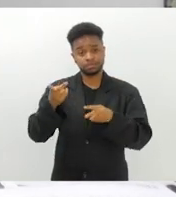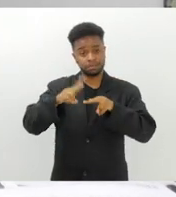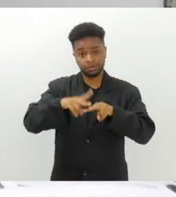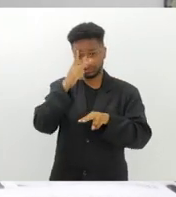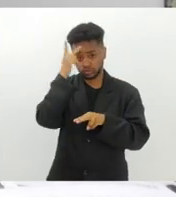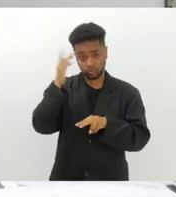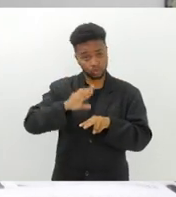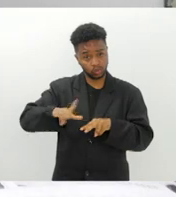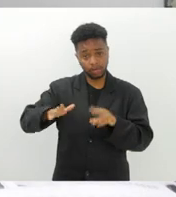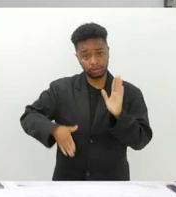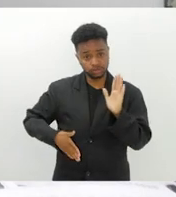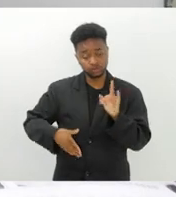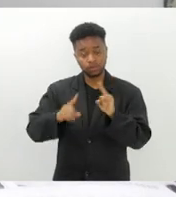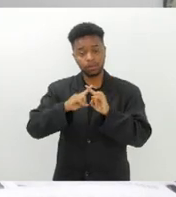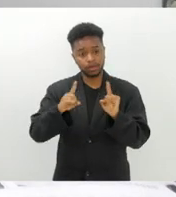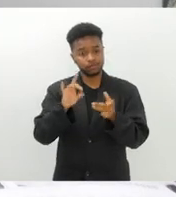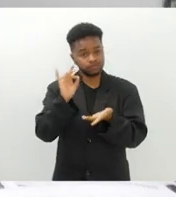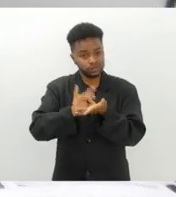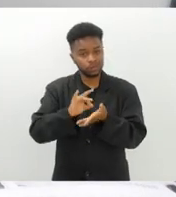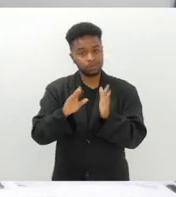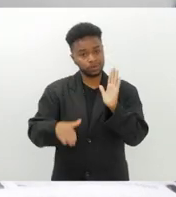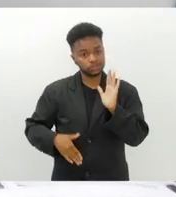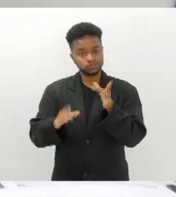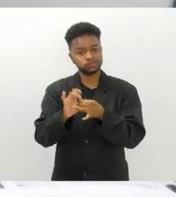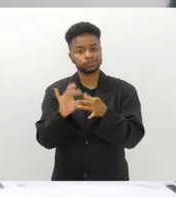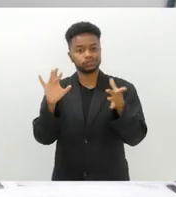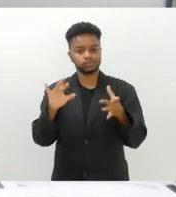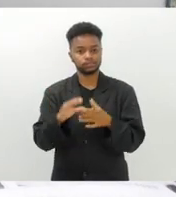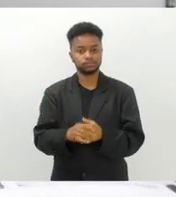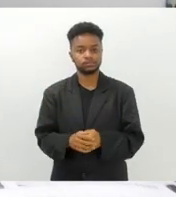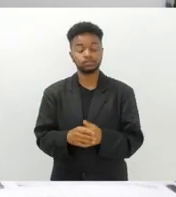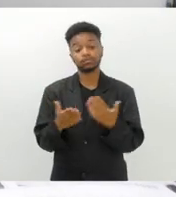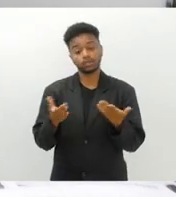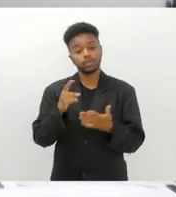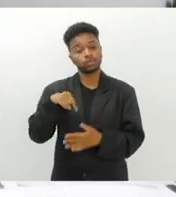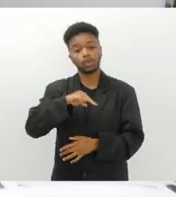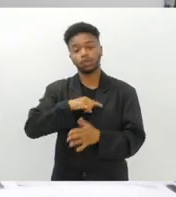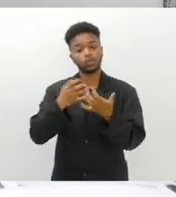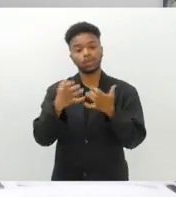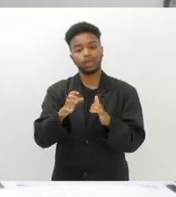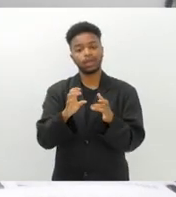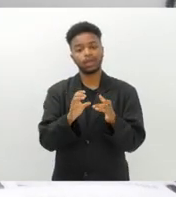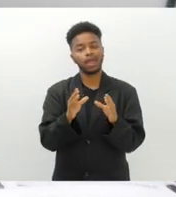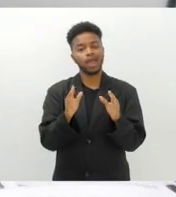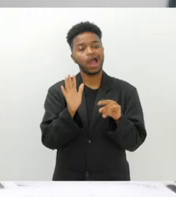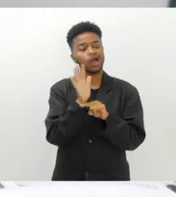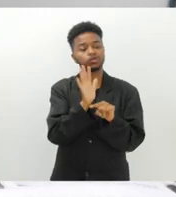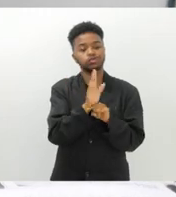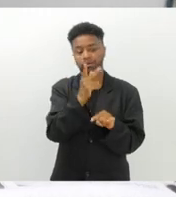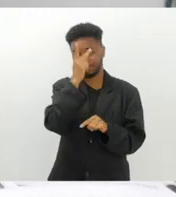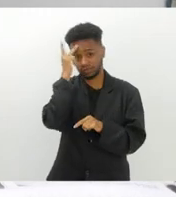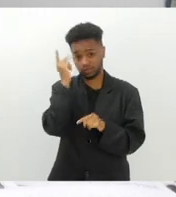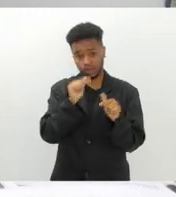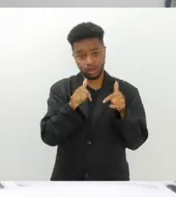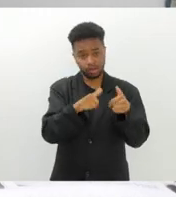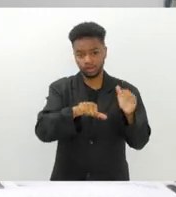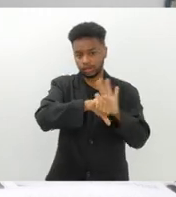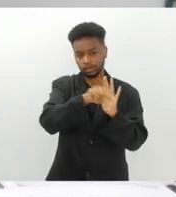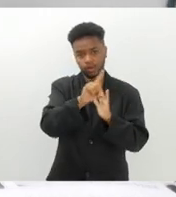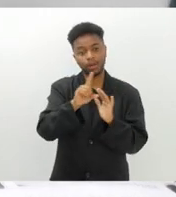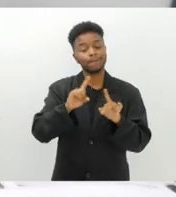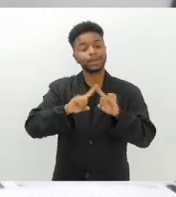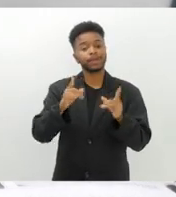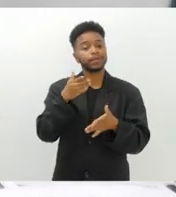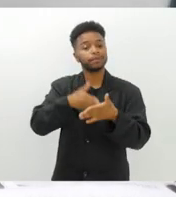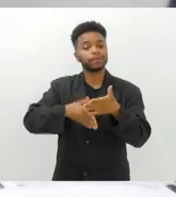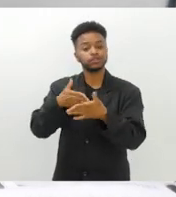solto o verdadeiro bandido. Então, o que a gente quer não é dar mole para quem faz o crime, é impedir que uma injustiça seja cometida.